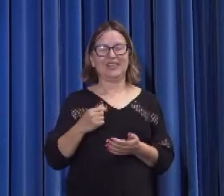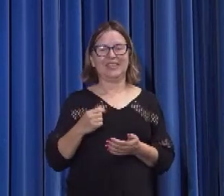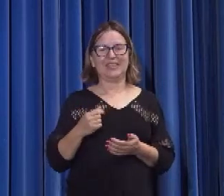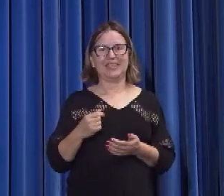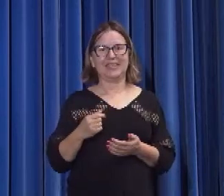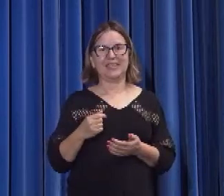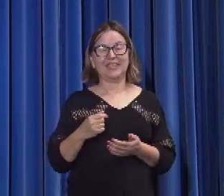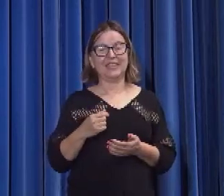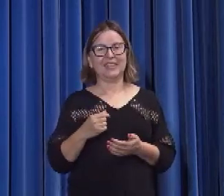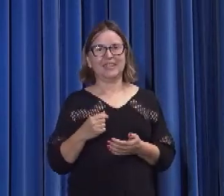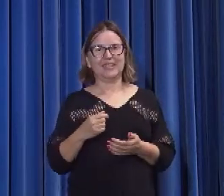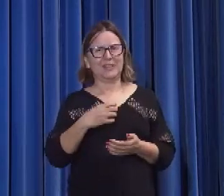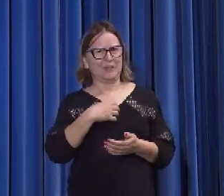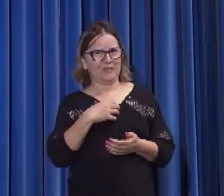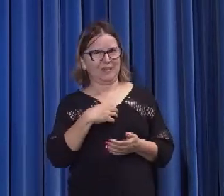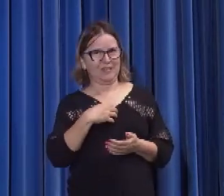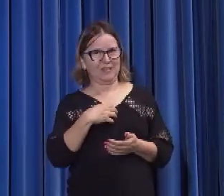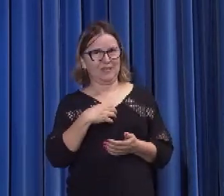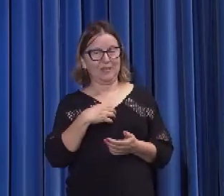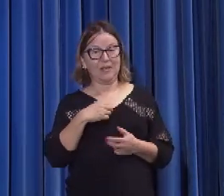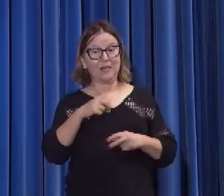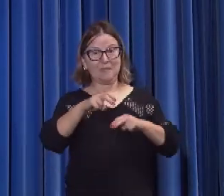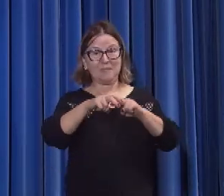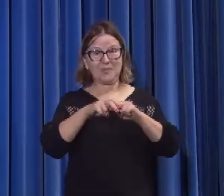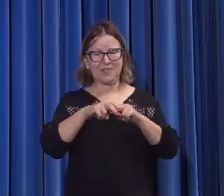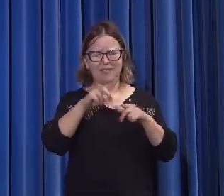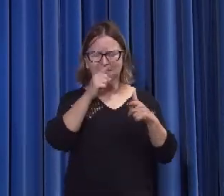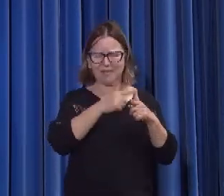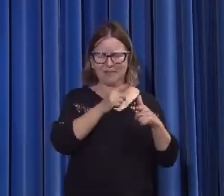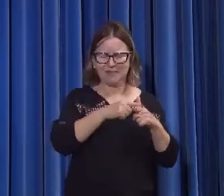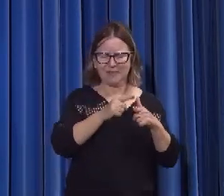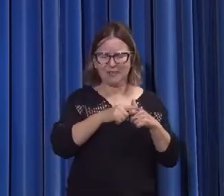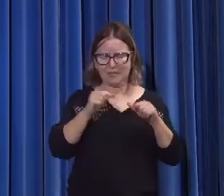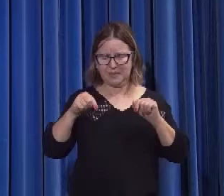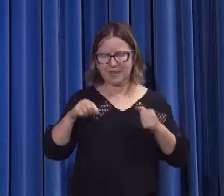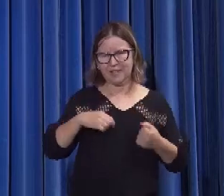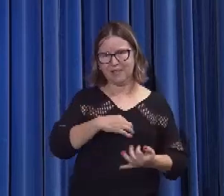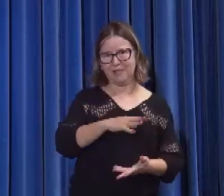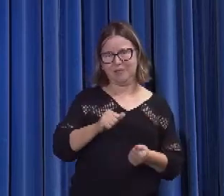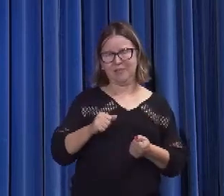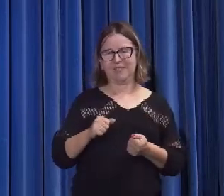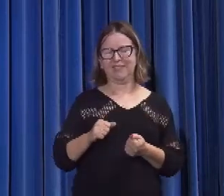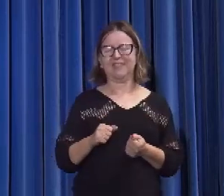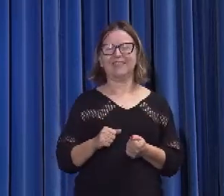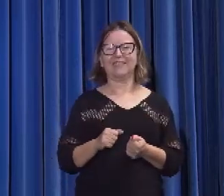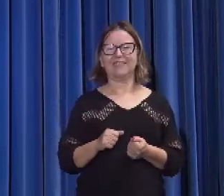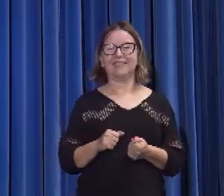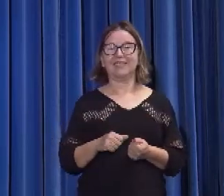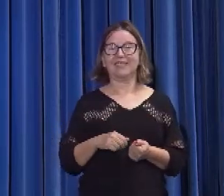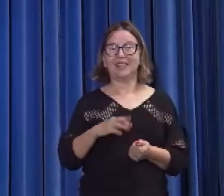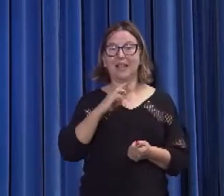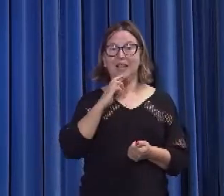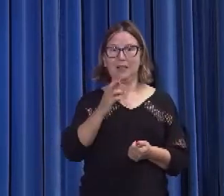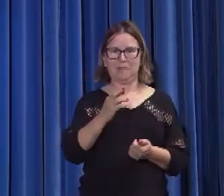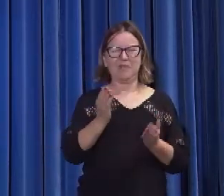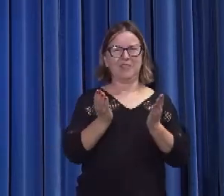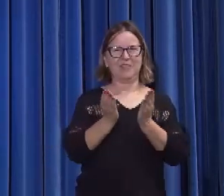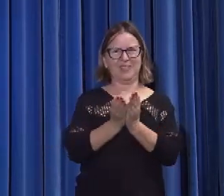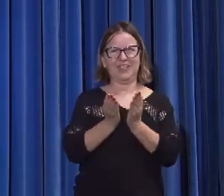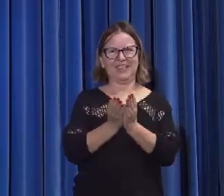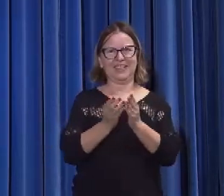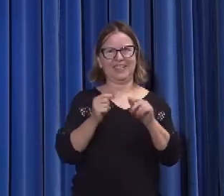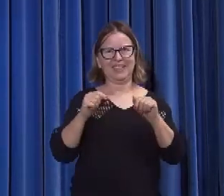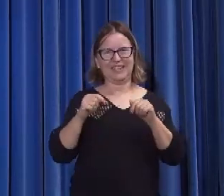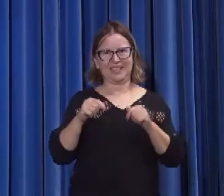mundo. A reação do cristão frente à dificuldade é o meio pelo qual se pode